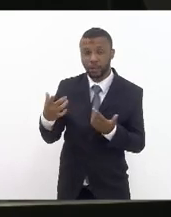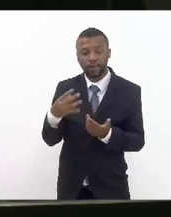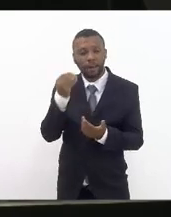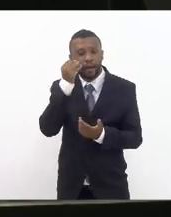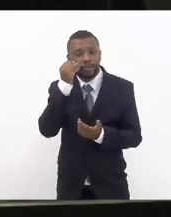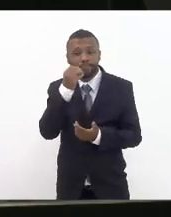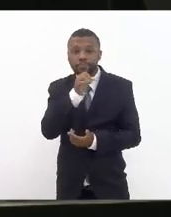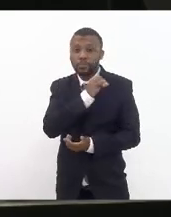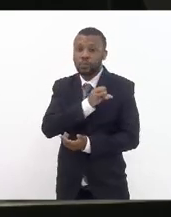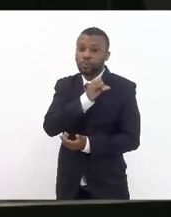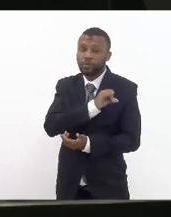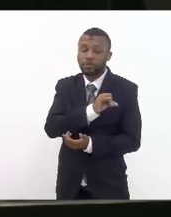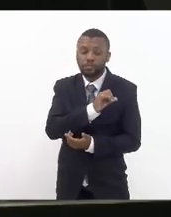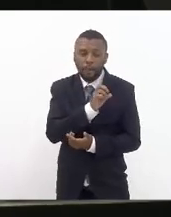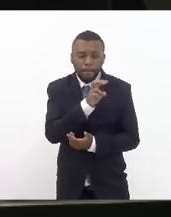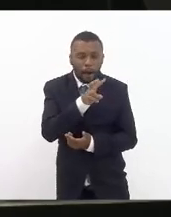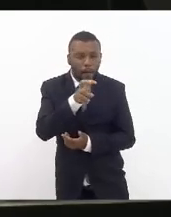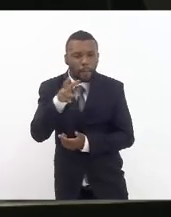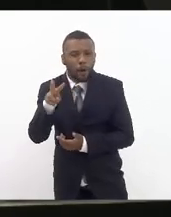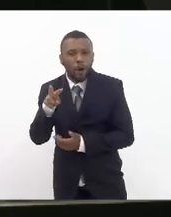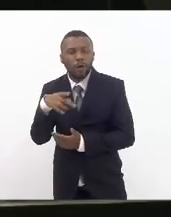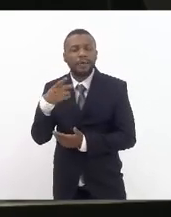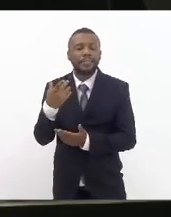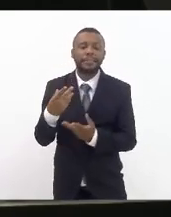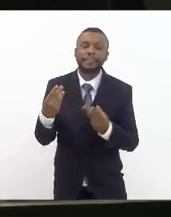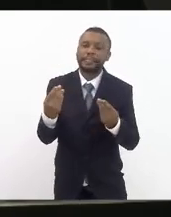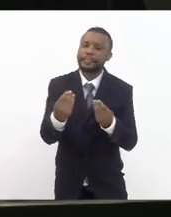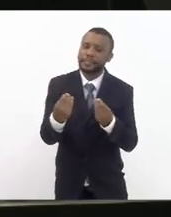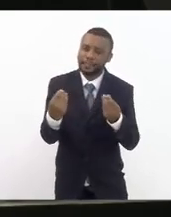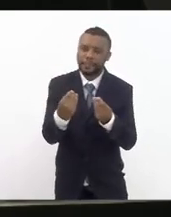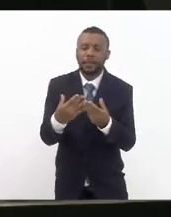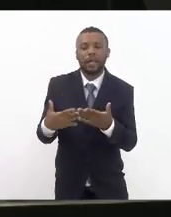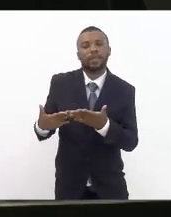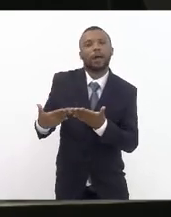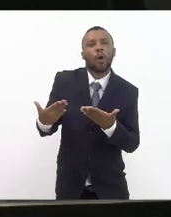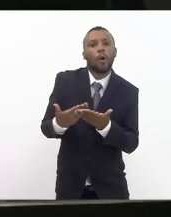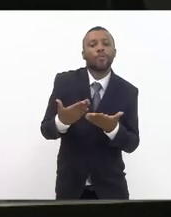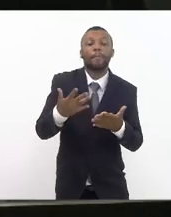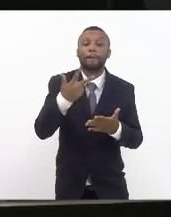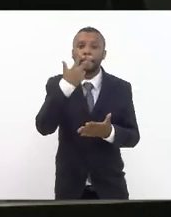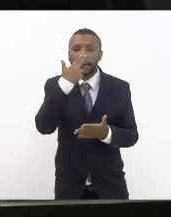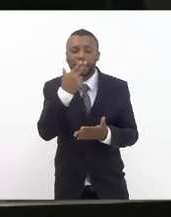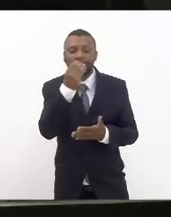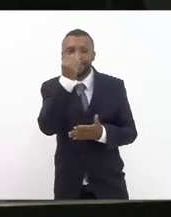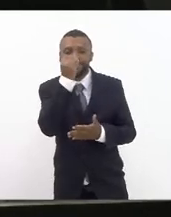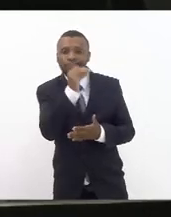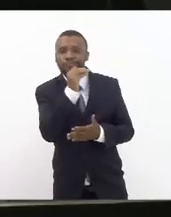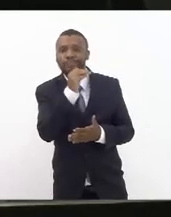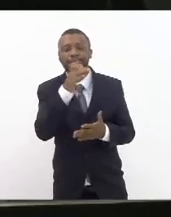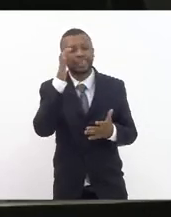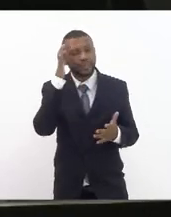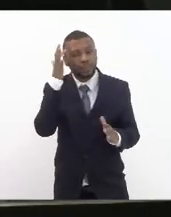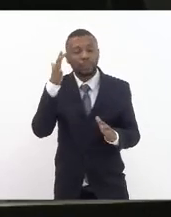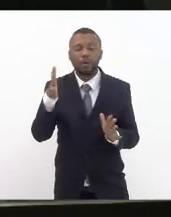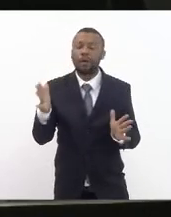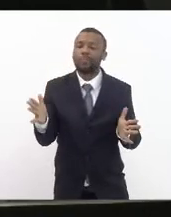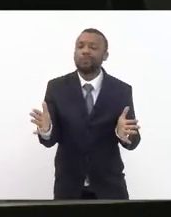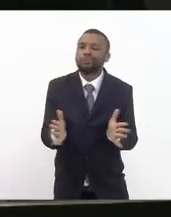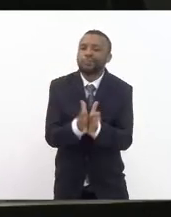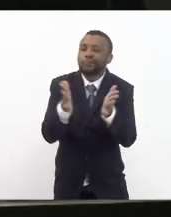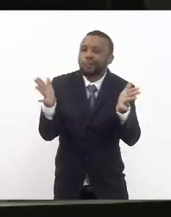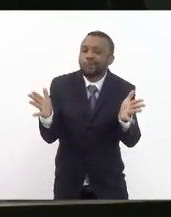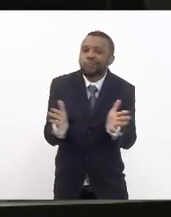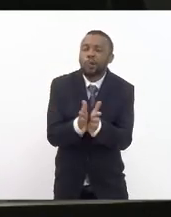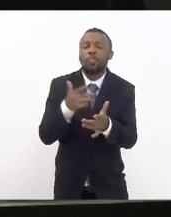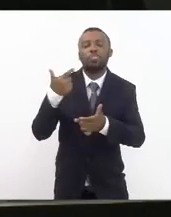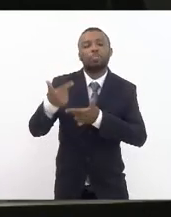as marisqueiras do estado ainda se encontram invisíveis e em situações deploráveis de